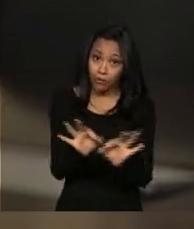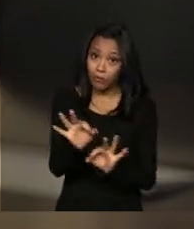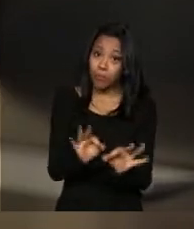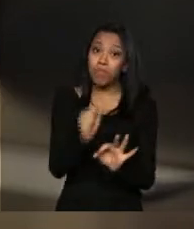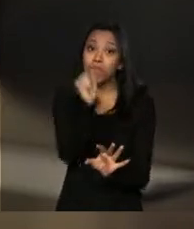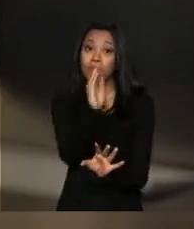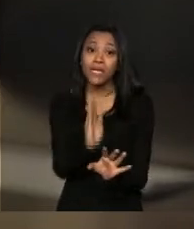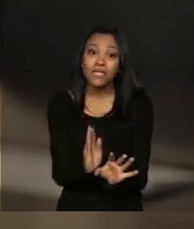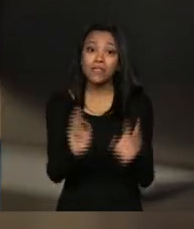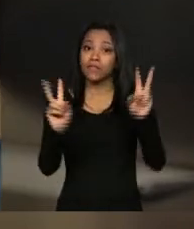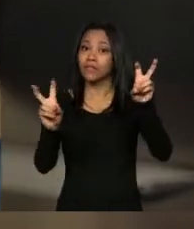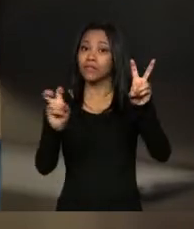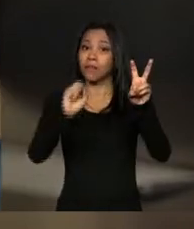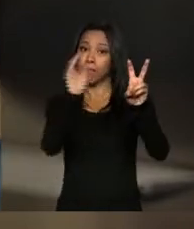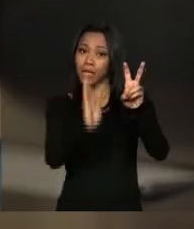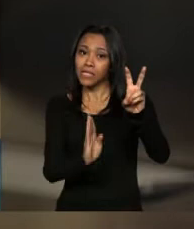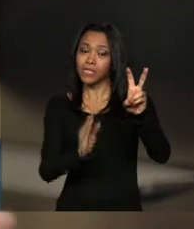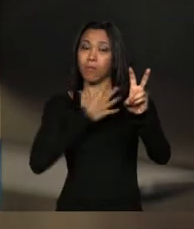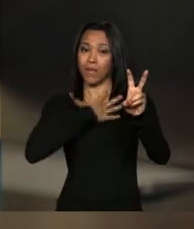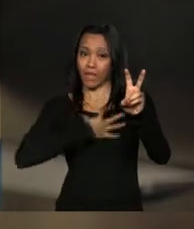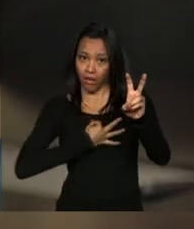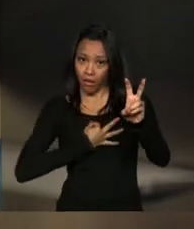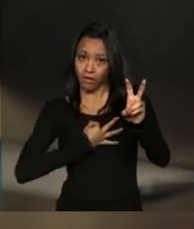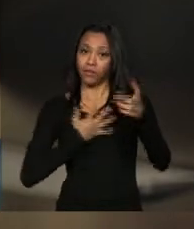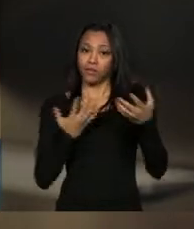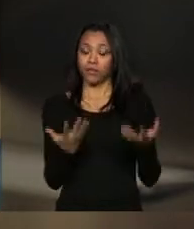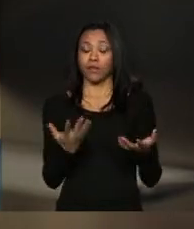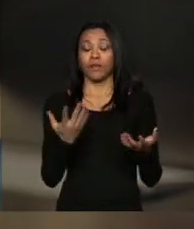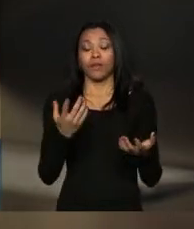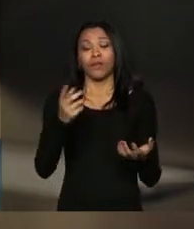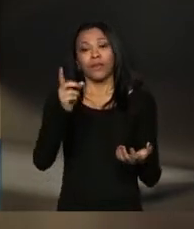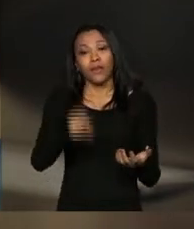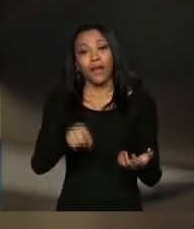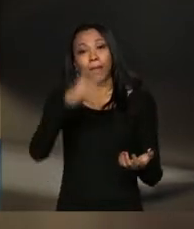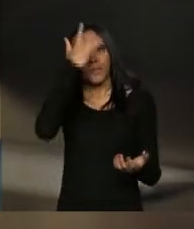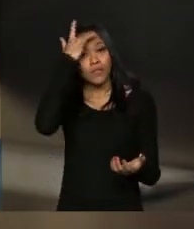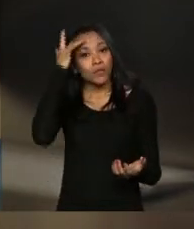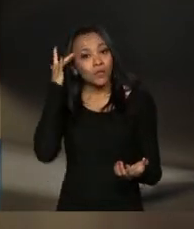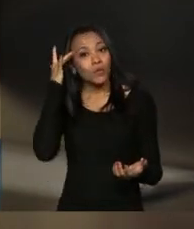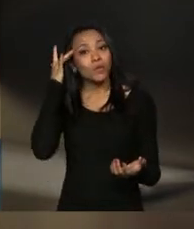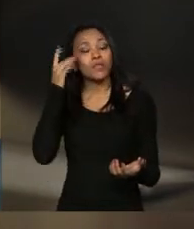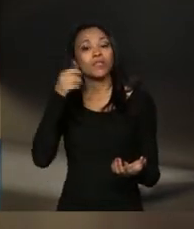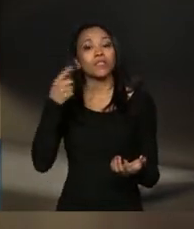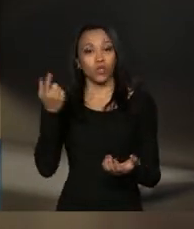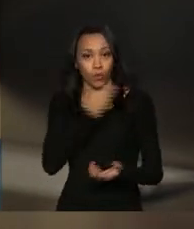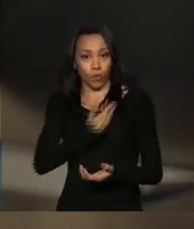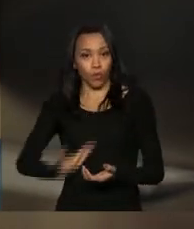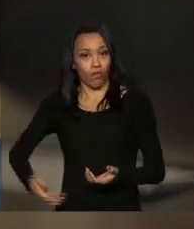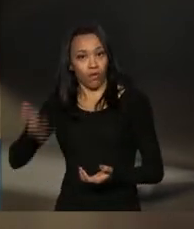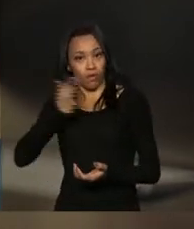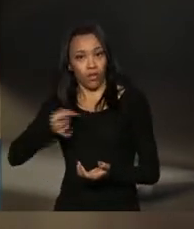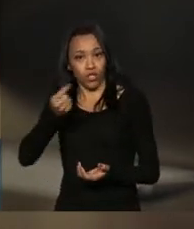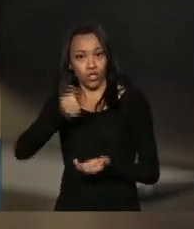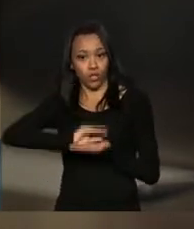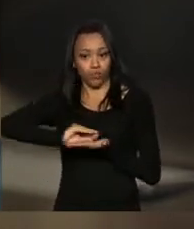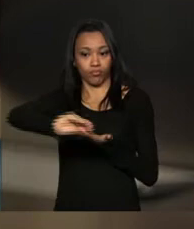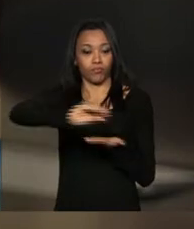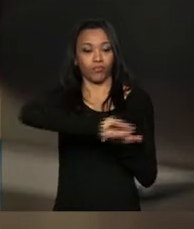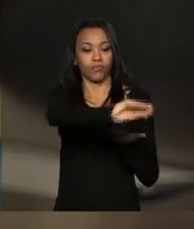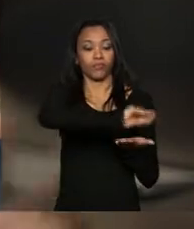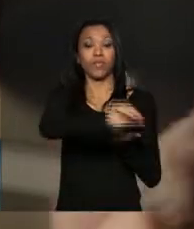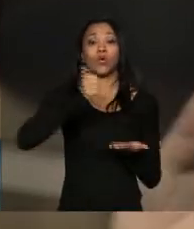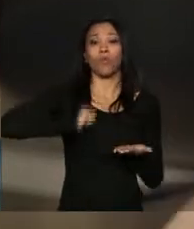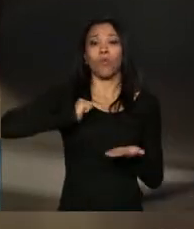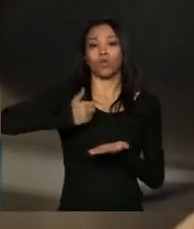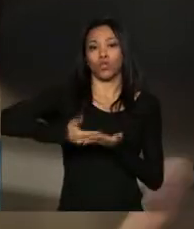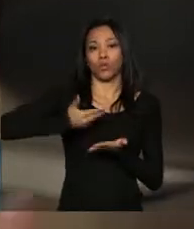ousado com atletas sendo subsidiados, né? Bolsas que têm levado, inclusive, muitos deles